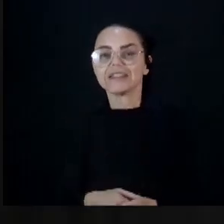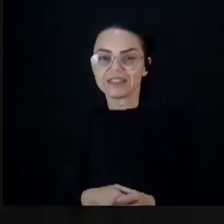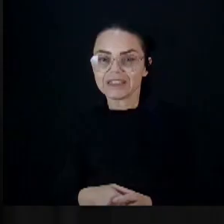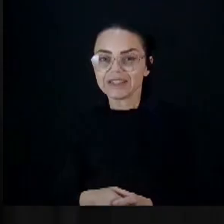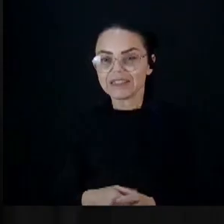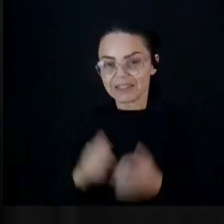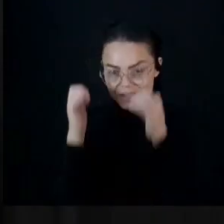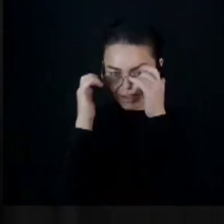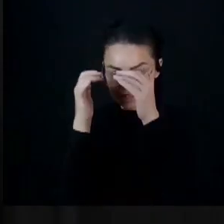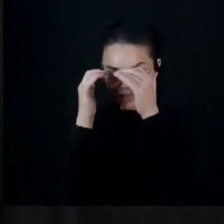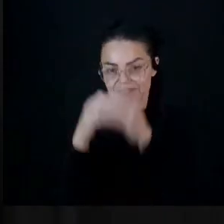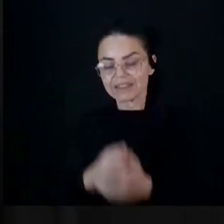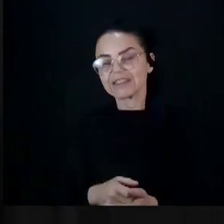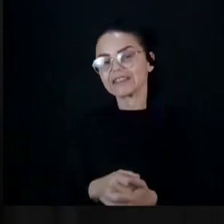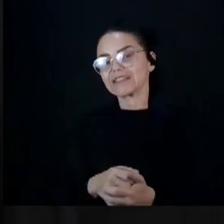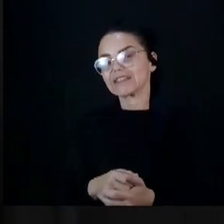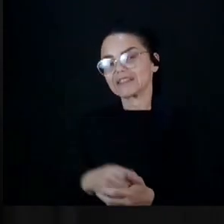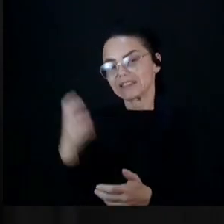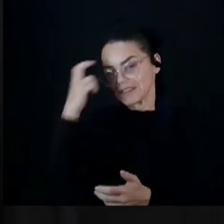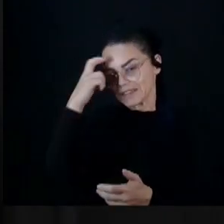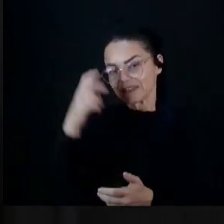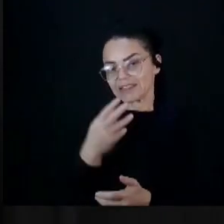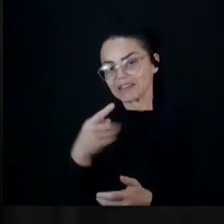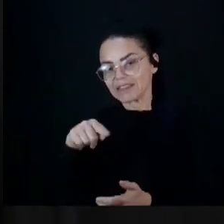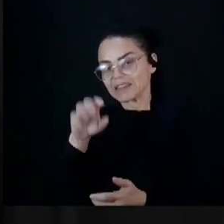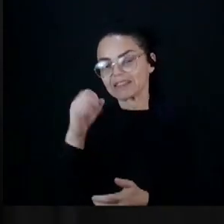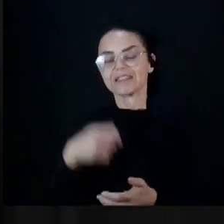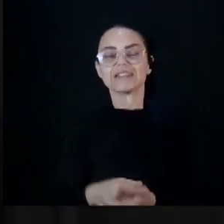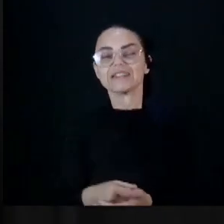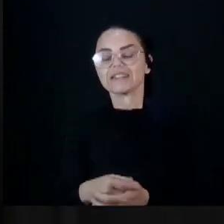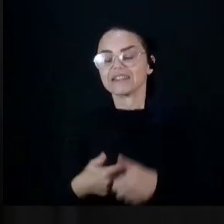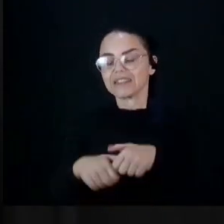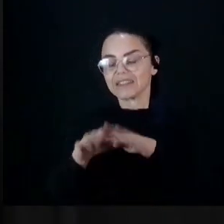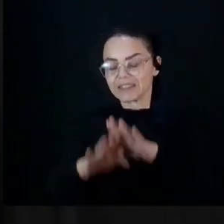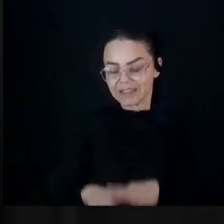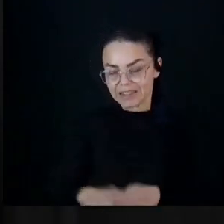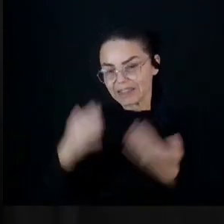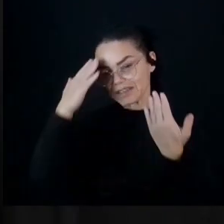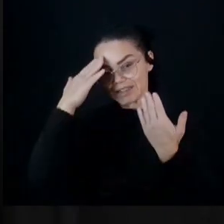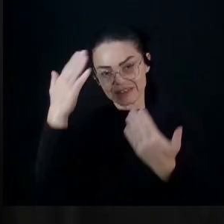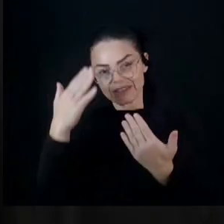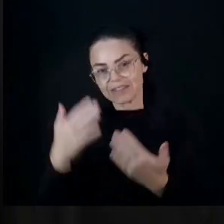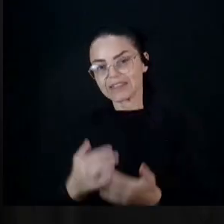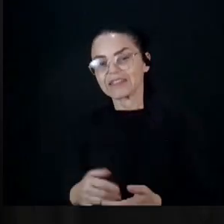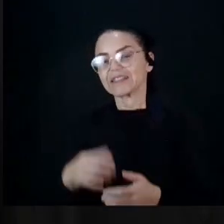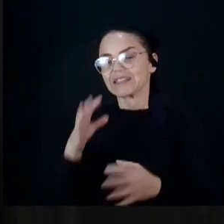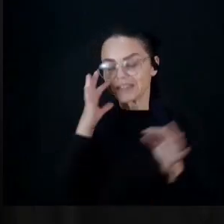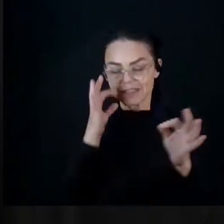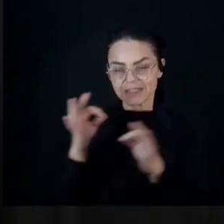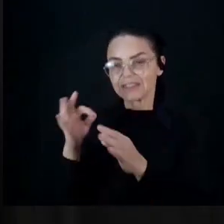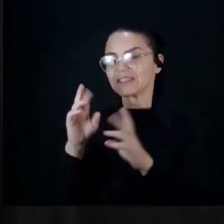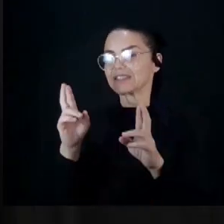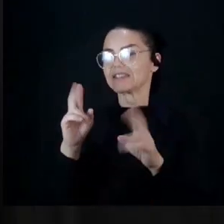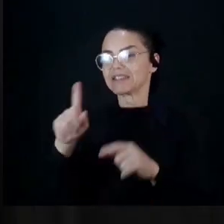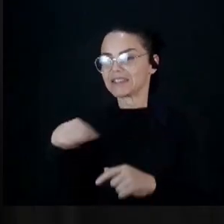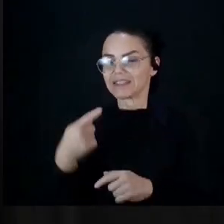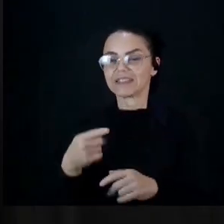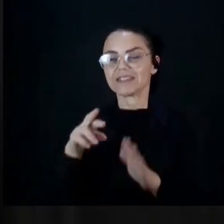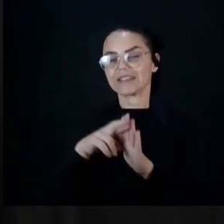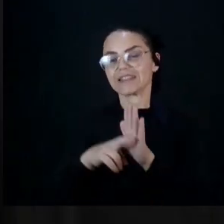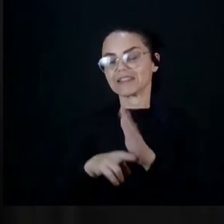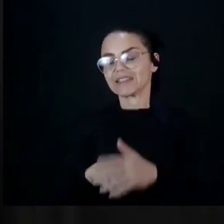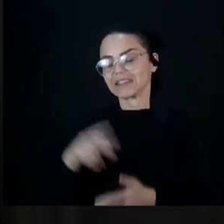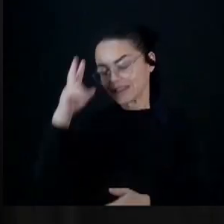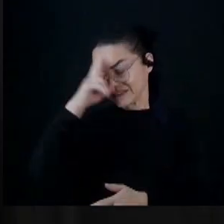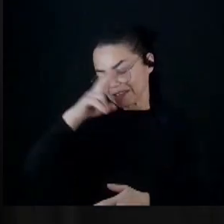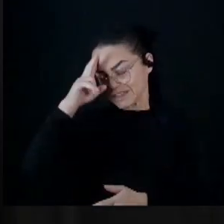que o Gênios 3.0 vai ficando por aqui. Eu agradeço a sua audiência e te espero no próximo programa. Lembrando, você